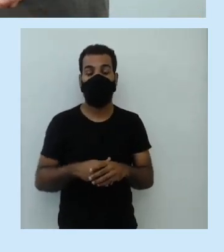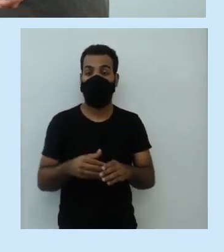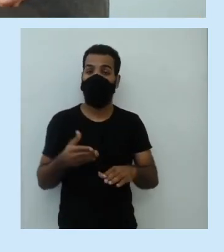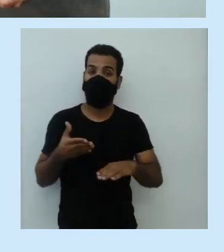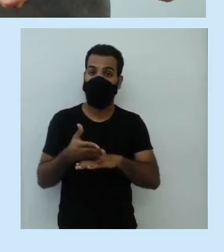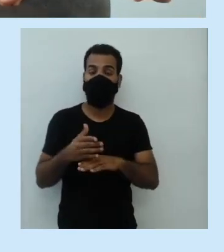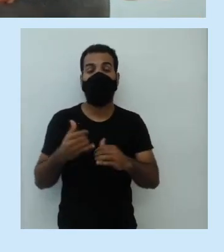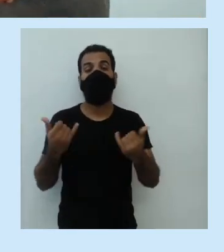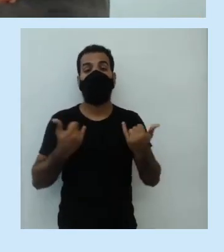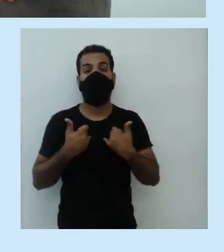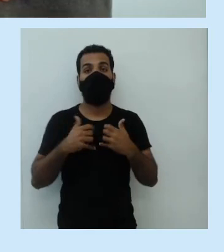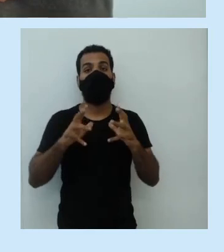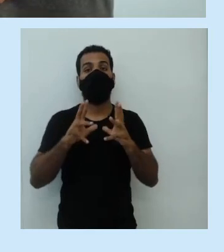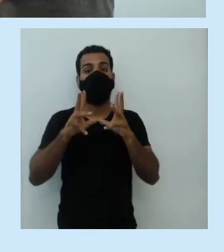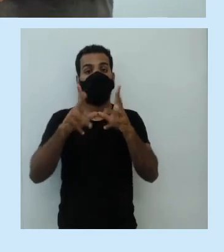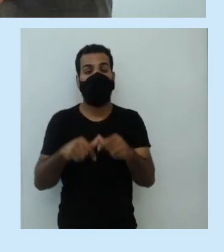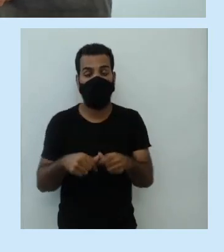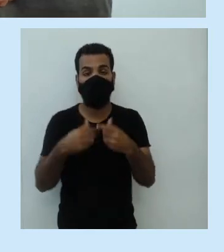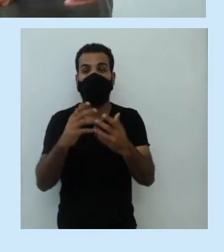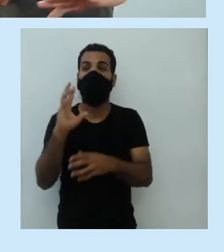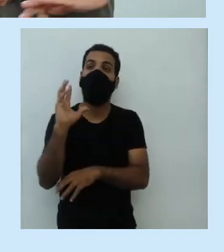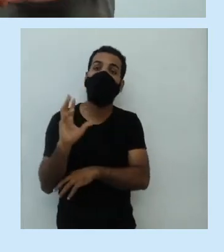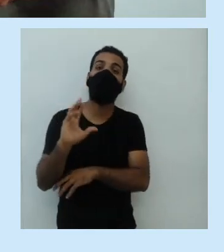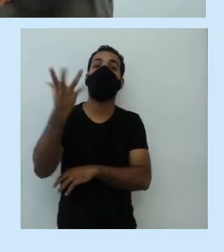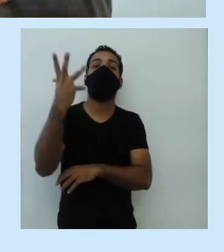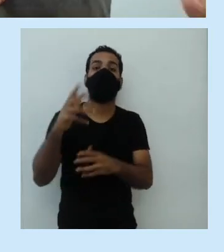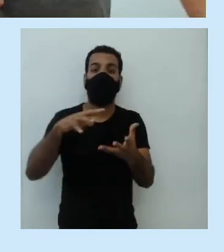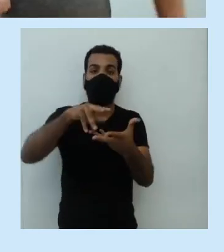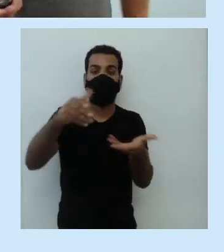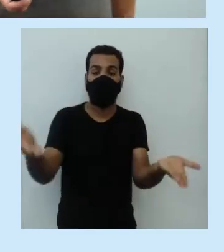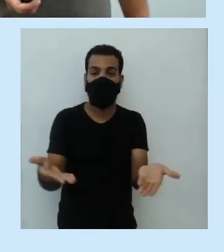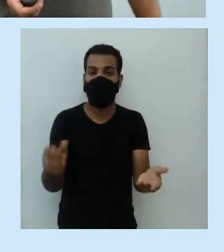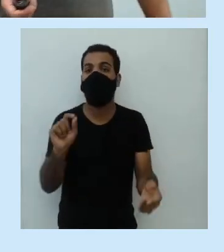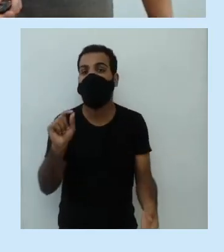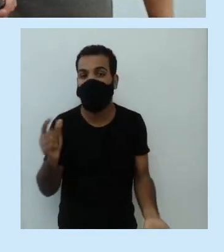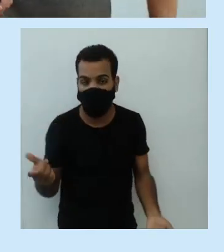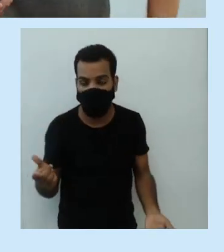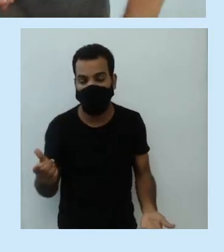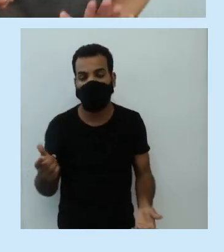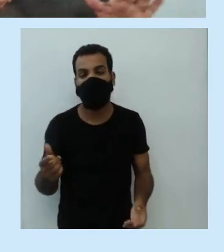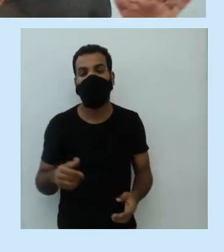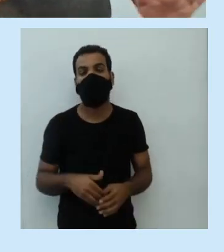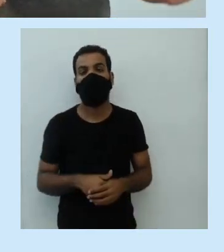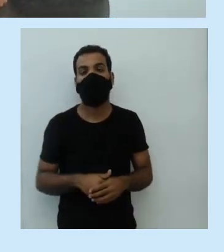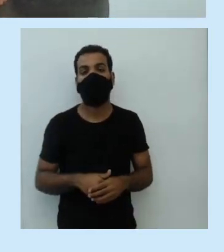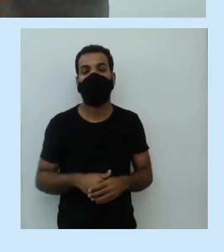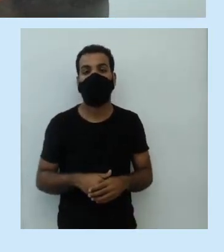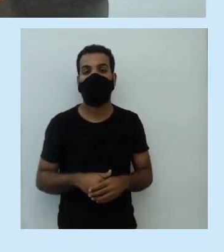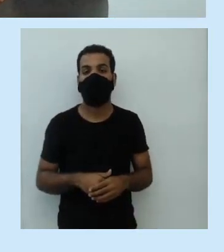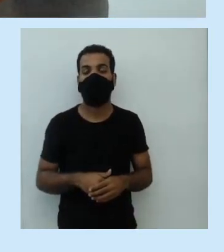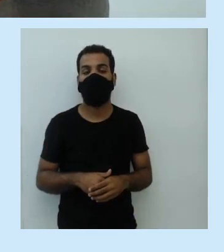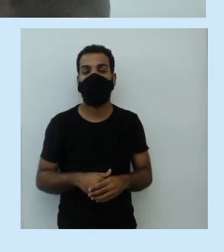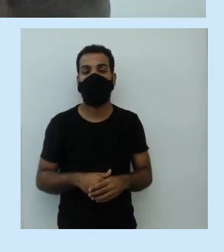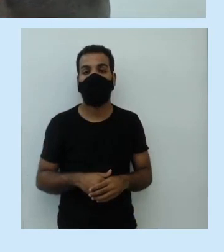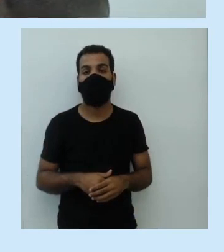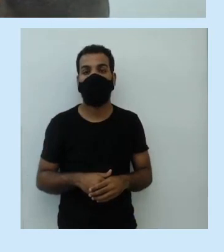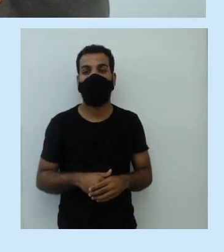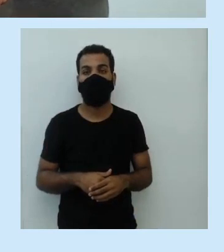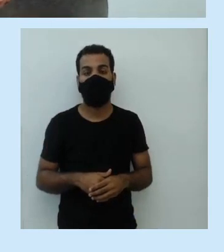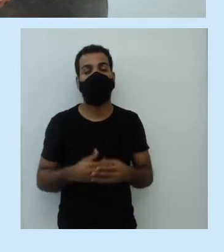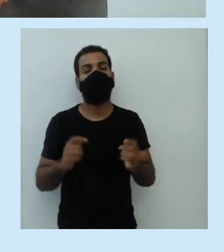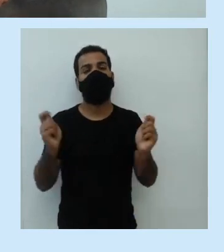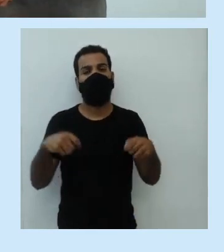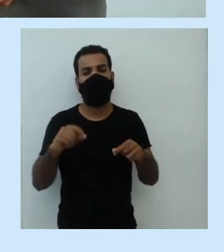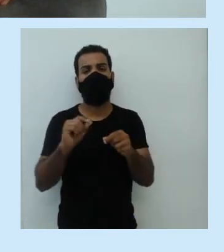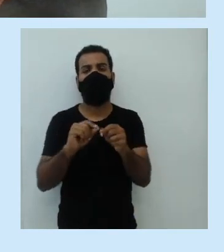informações gerais. O que é que está acontecendo no mundo hoje? É essa a navegação do adulto. Pode fazer uma pesquisa